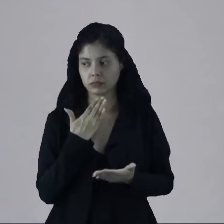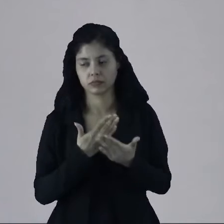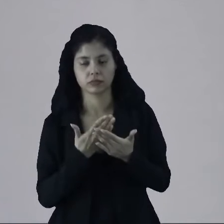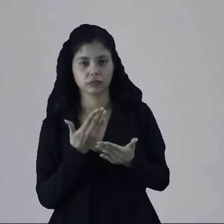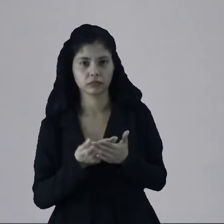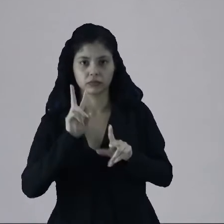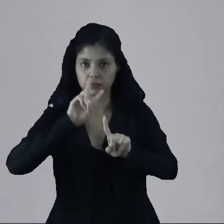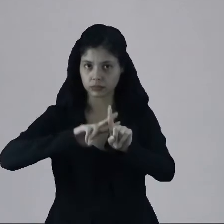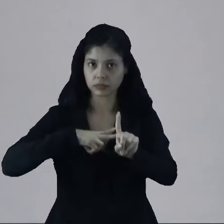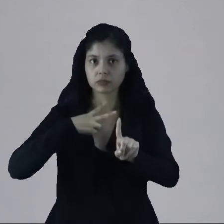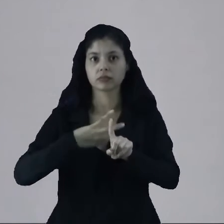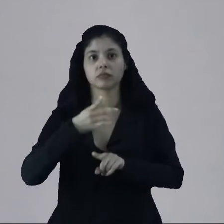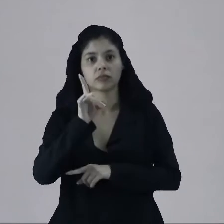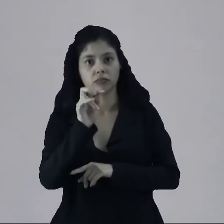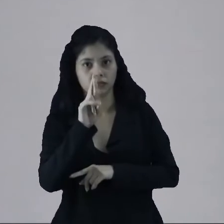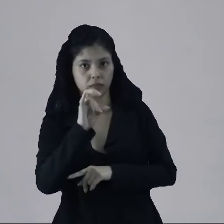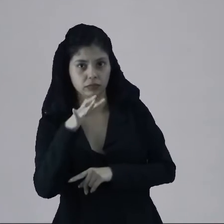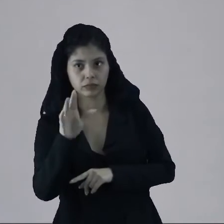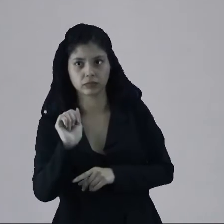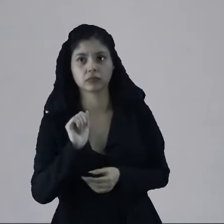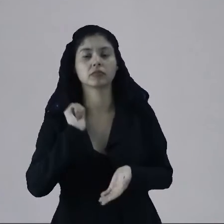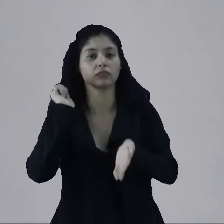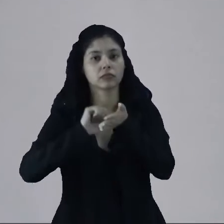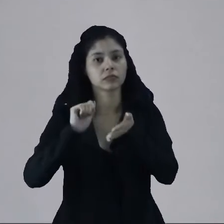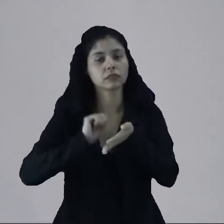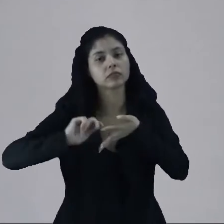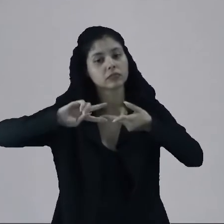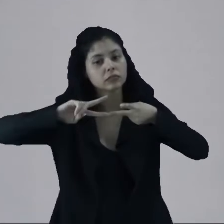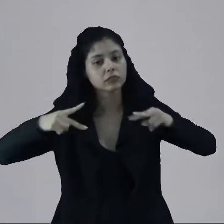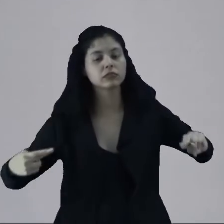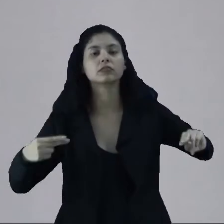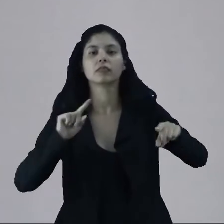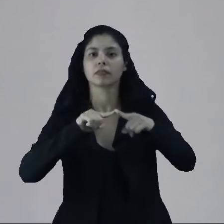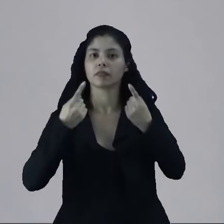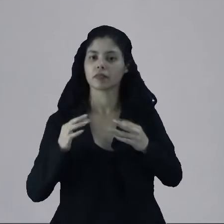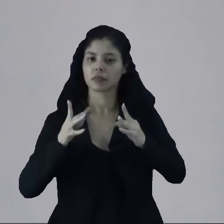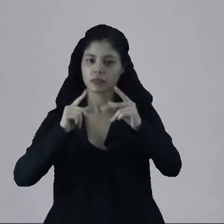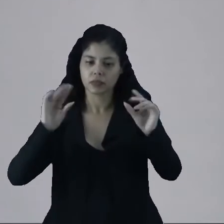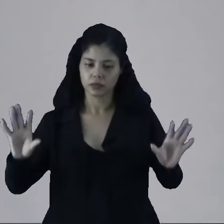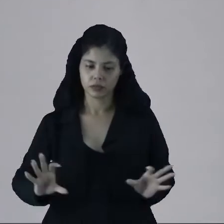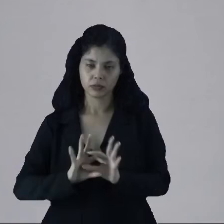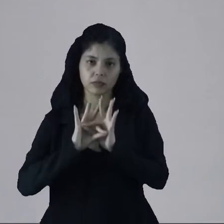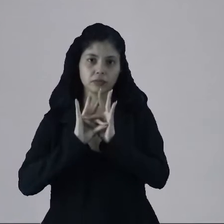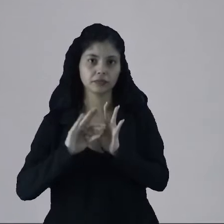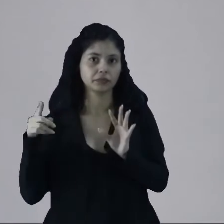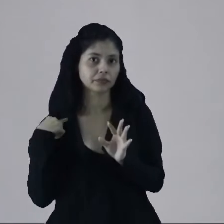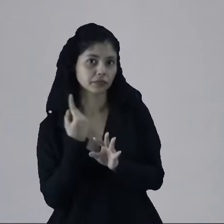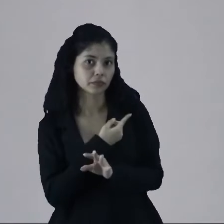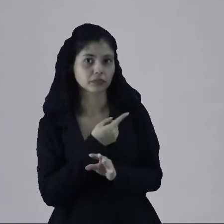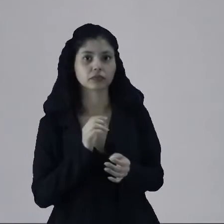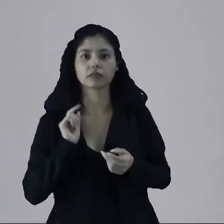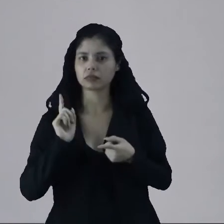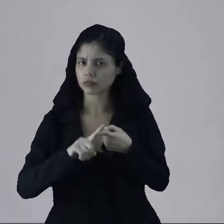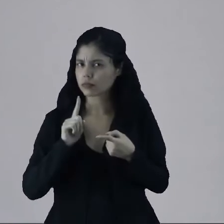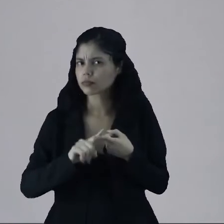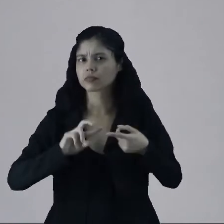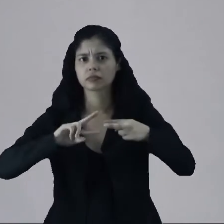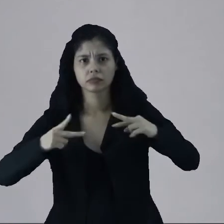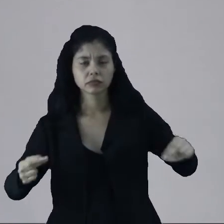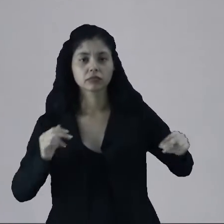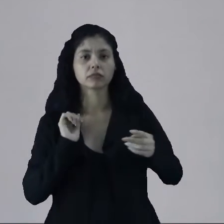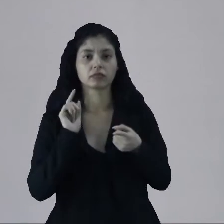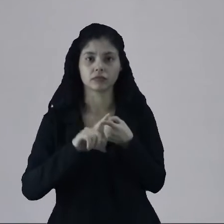sobre duplicação, síntese e transcrição de DNA, mas tudo isso vai estar relacionado ao nosso conteúdo de genética. Por quê,